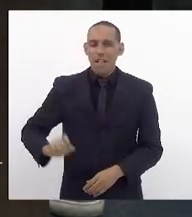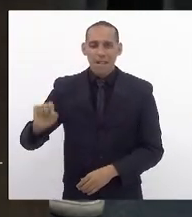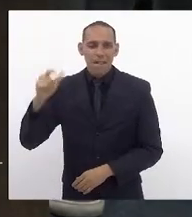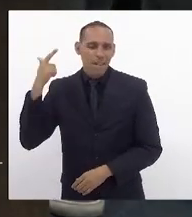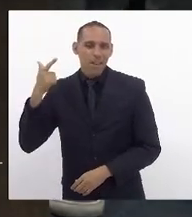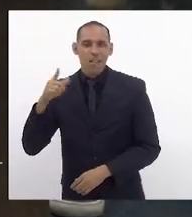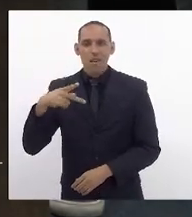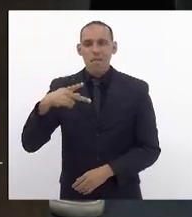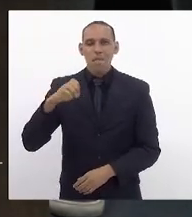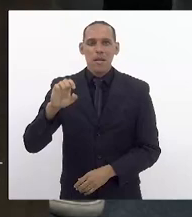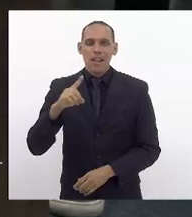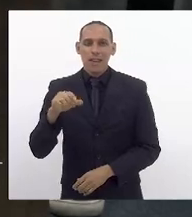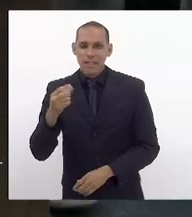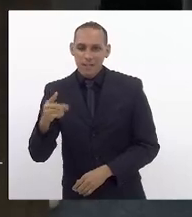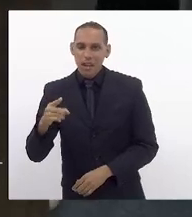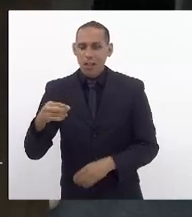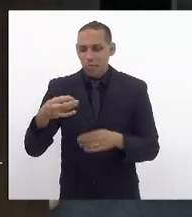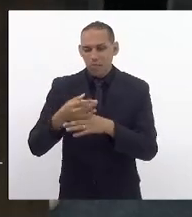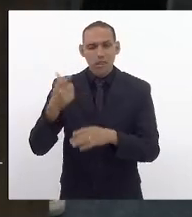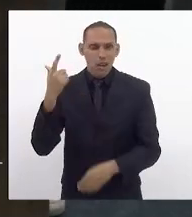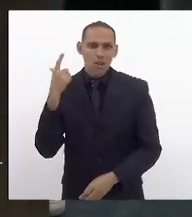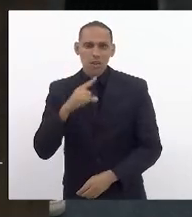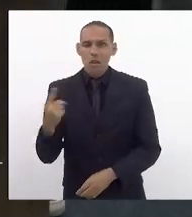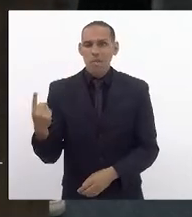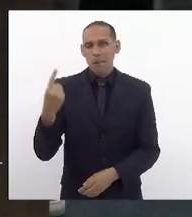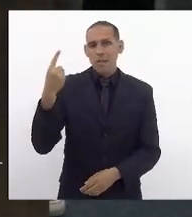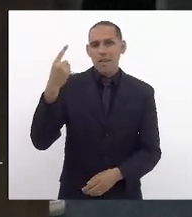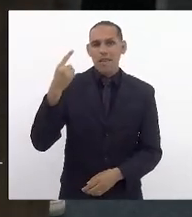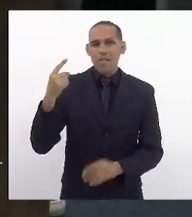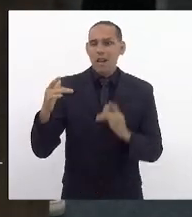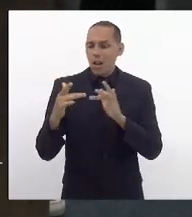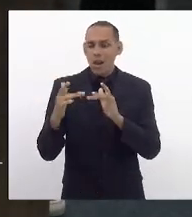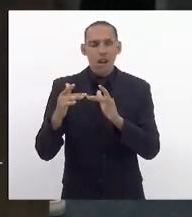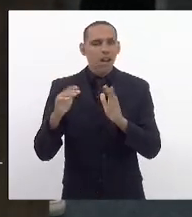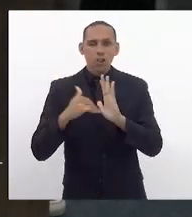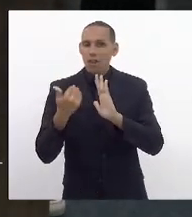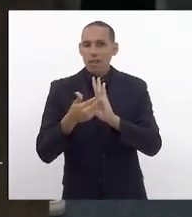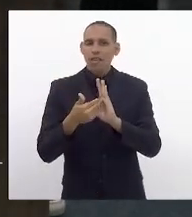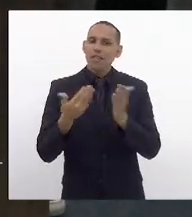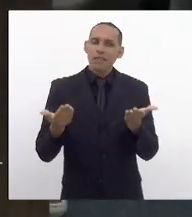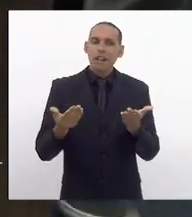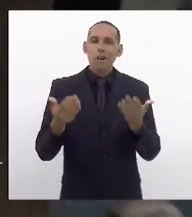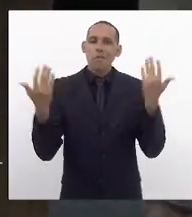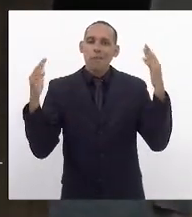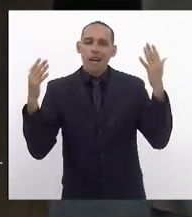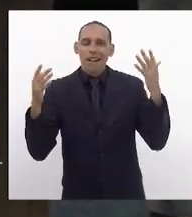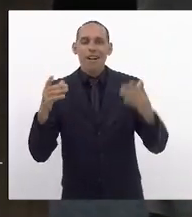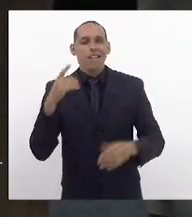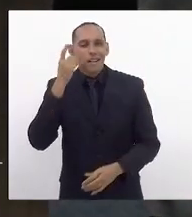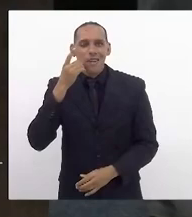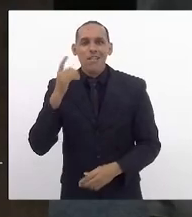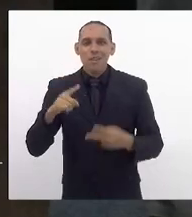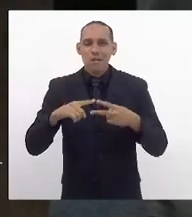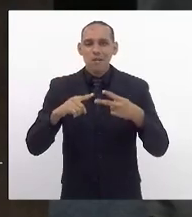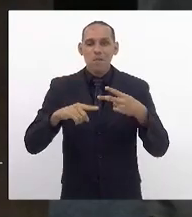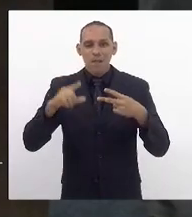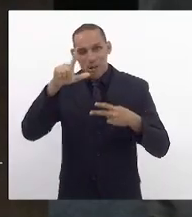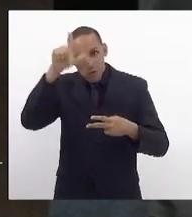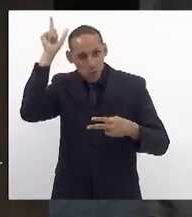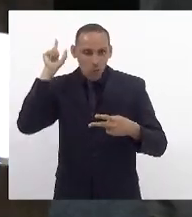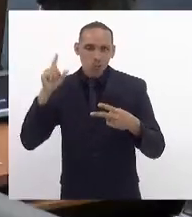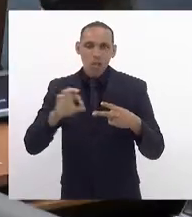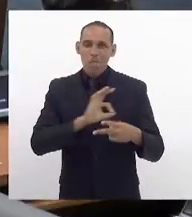parabéns aos deputados Luiz Paulo e deputada Marta Rocha pelo projeto. O PL vota